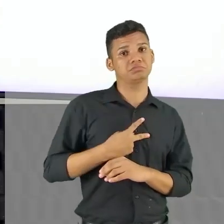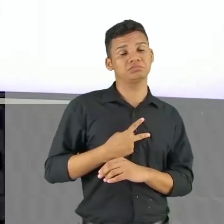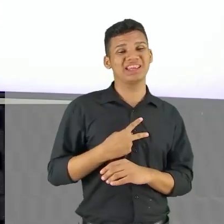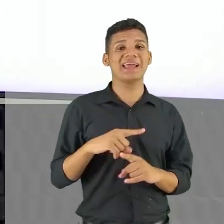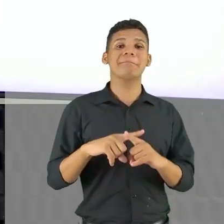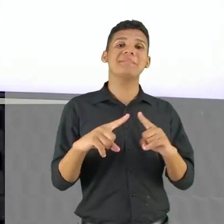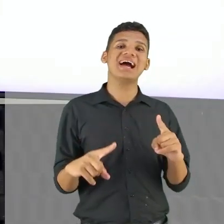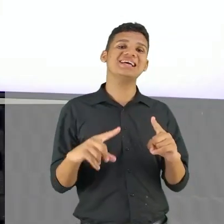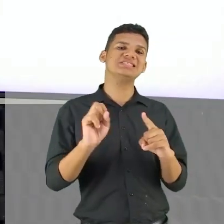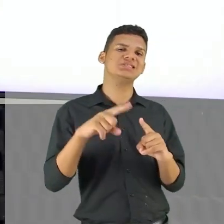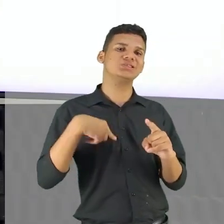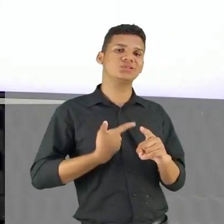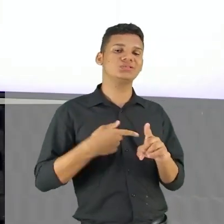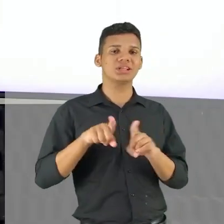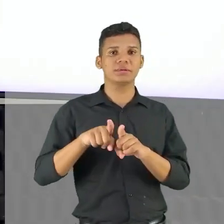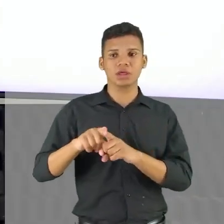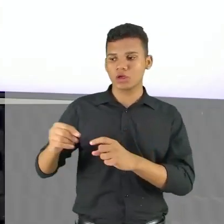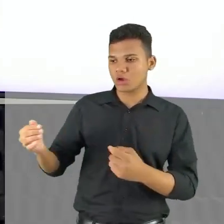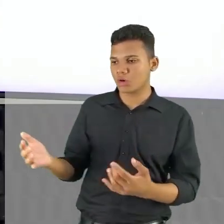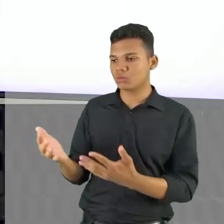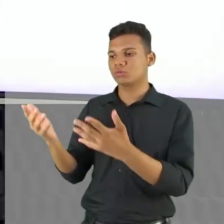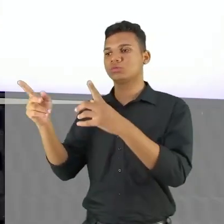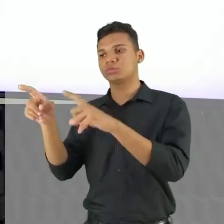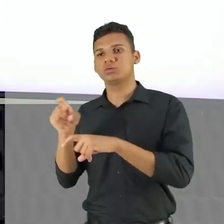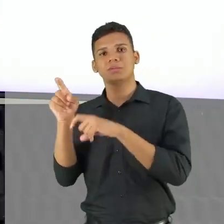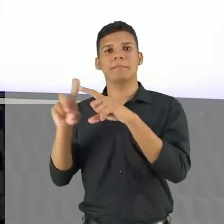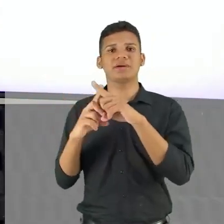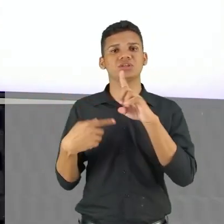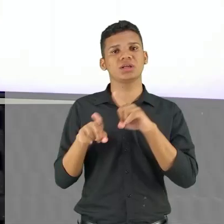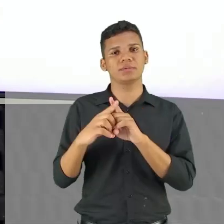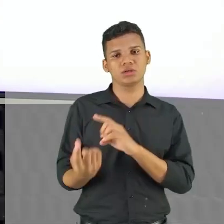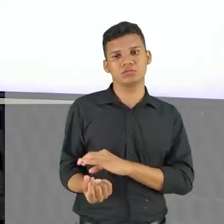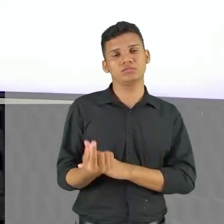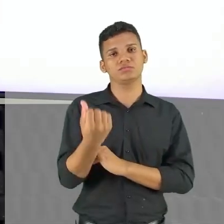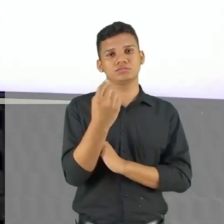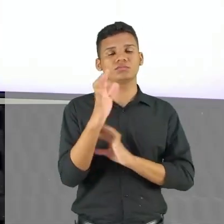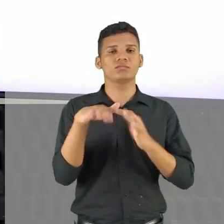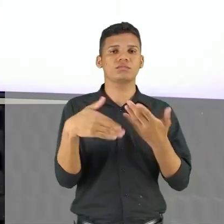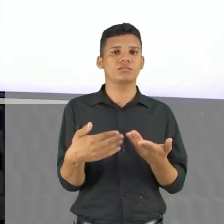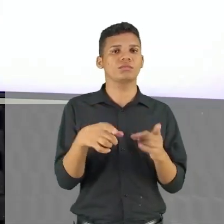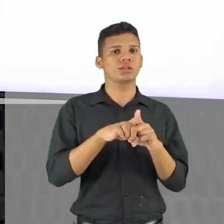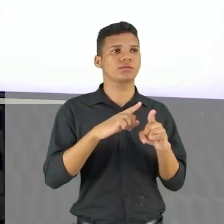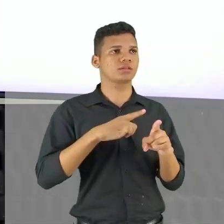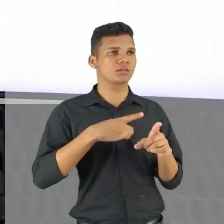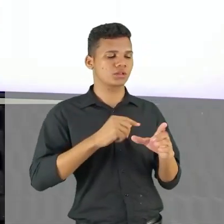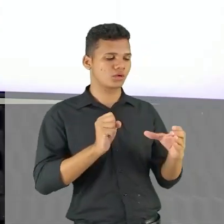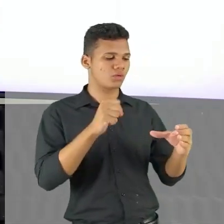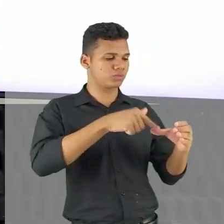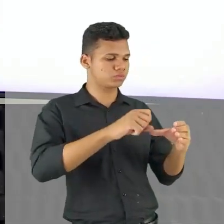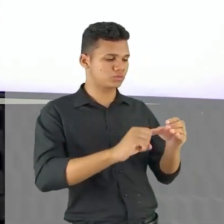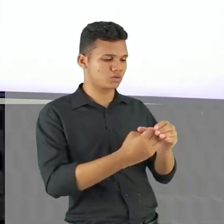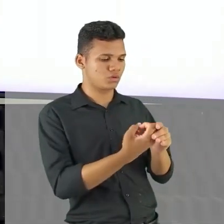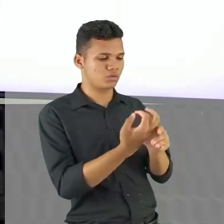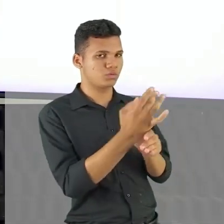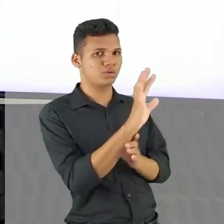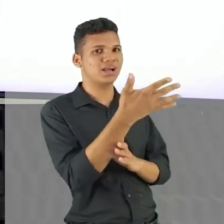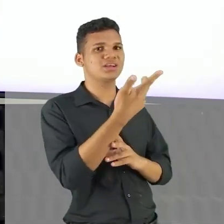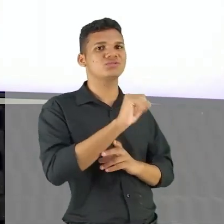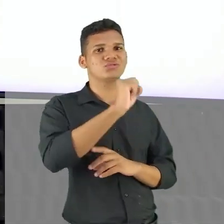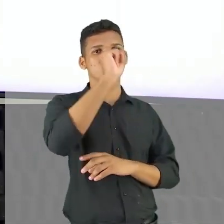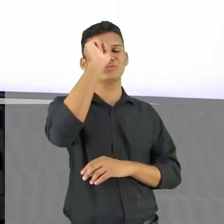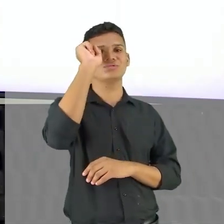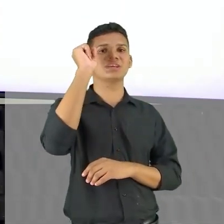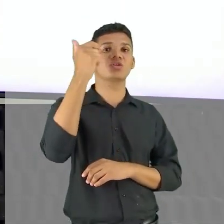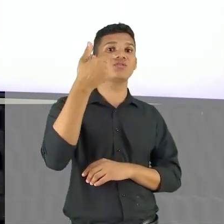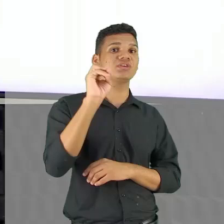passou a incentivar essa agroexportação como modelo econômico dominante. E a plantation, inclusive, se arrasta até o século XX